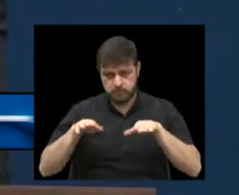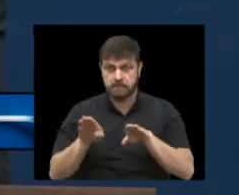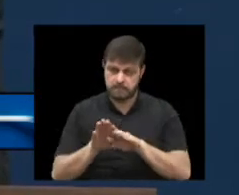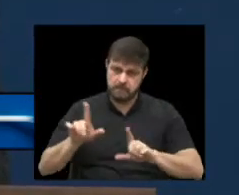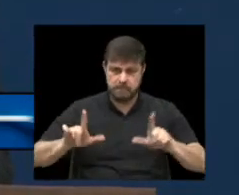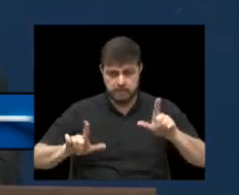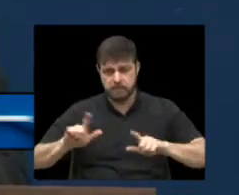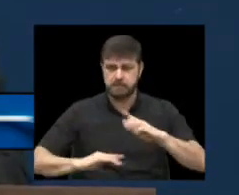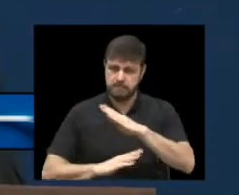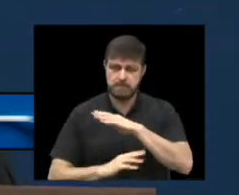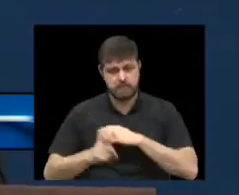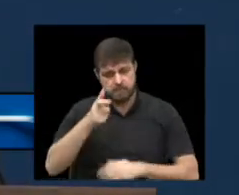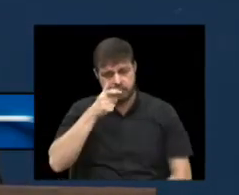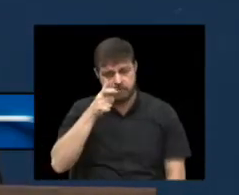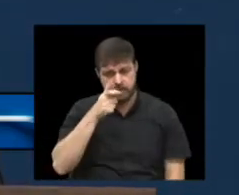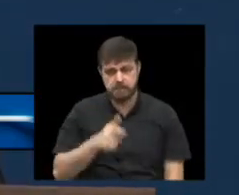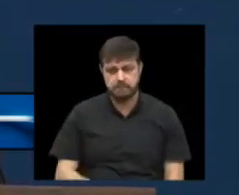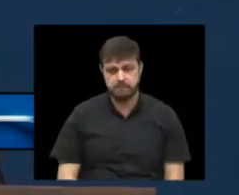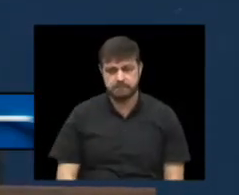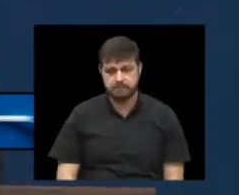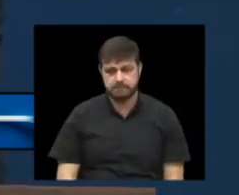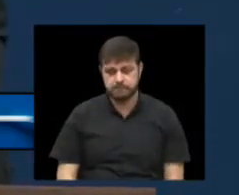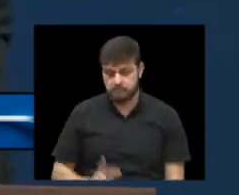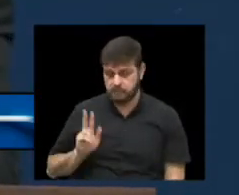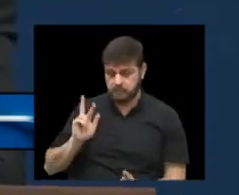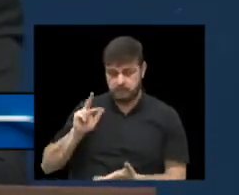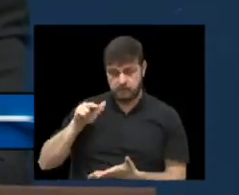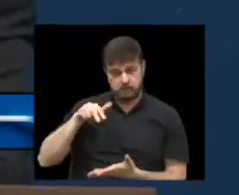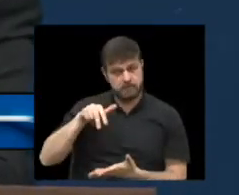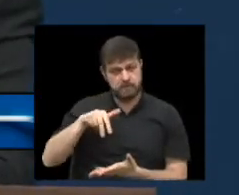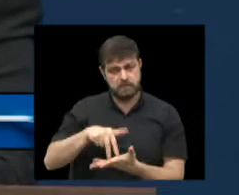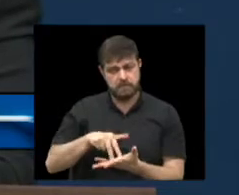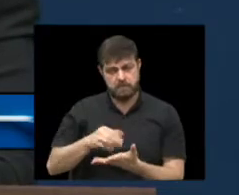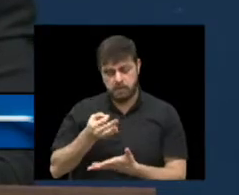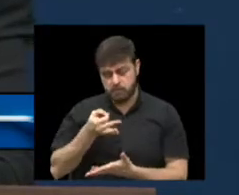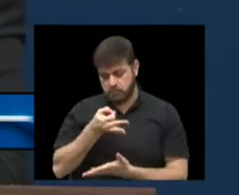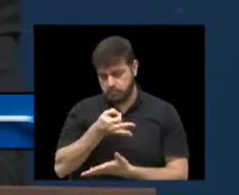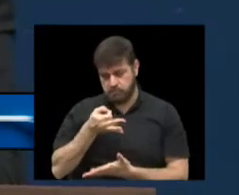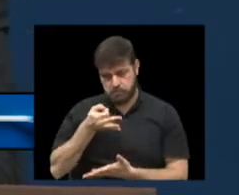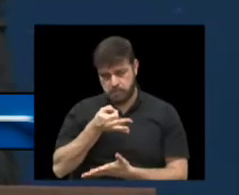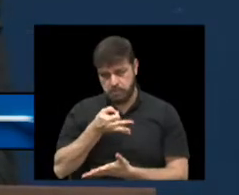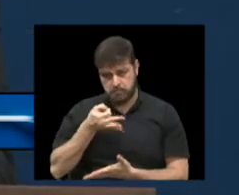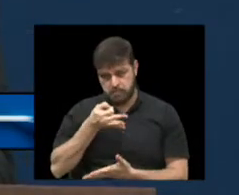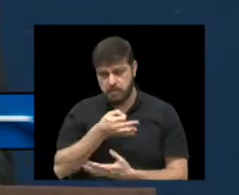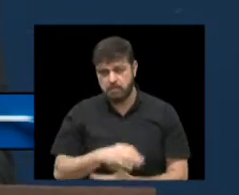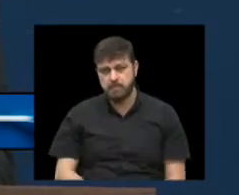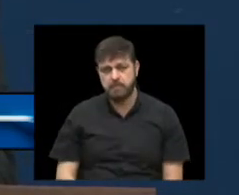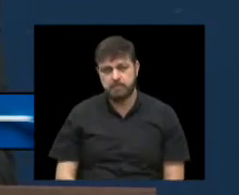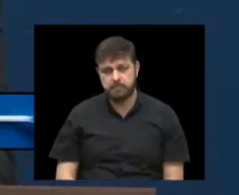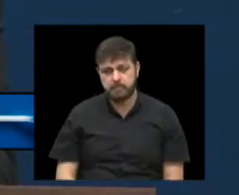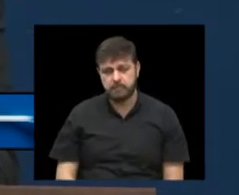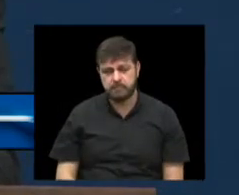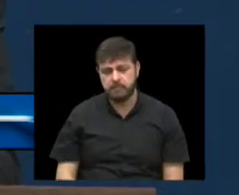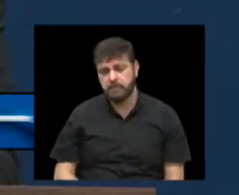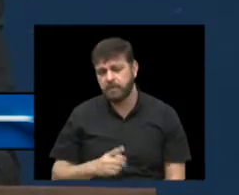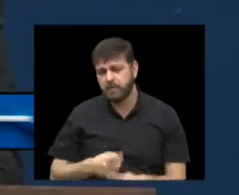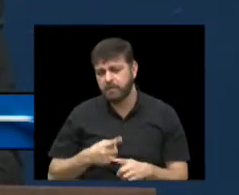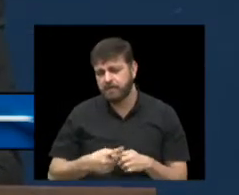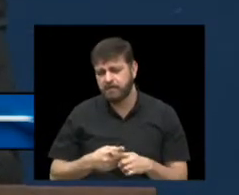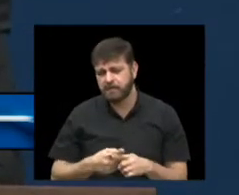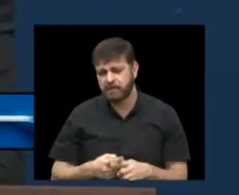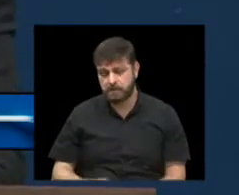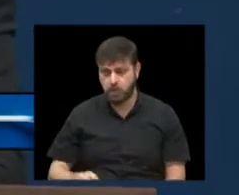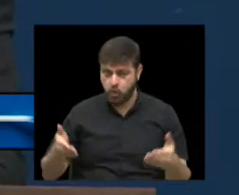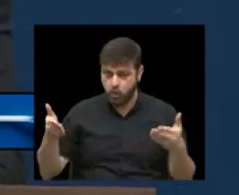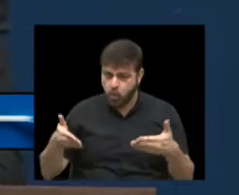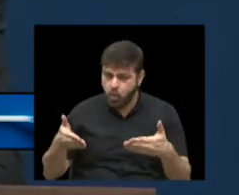que nos assistem pela TV Câmara. Subo nessa tribuna, senhor presidente Rafa Zimbaldi, para discutir hoje